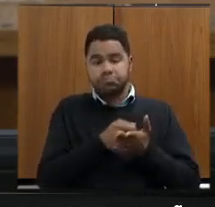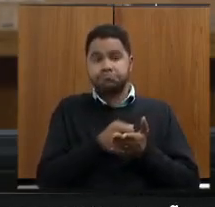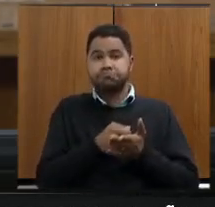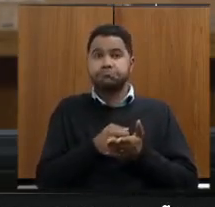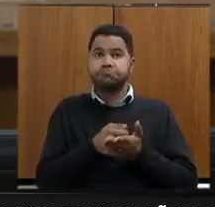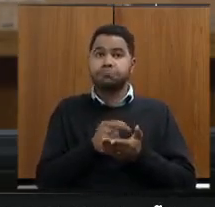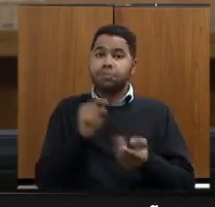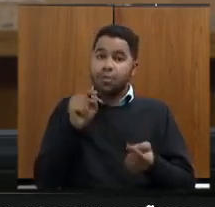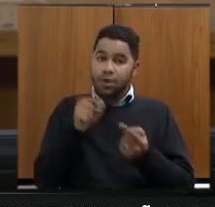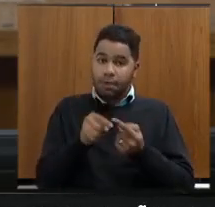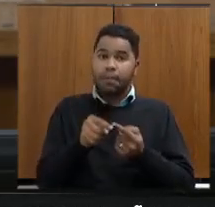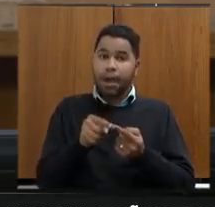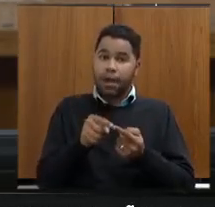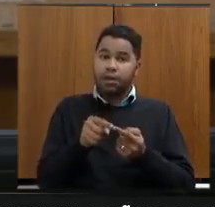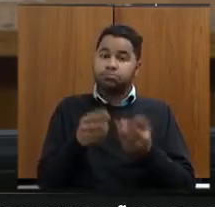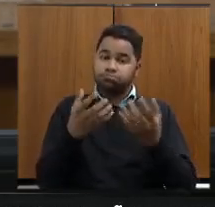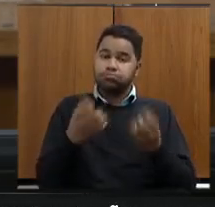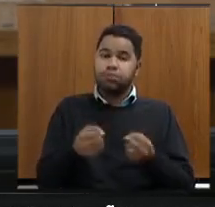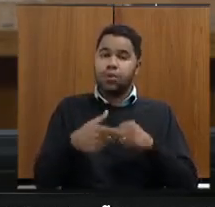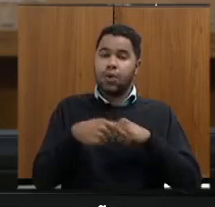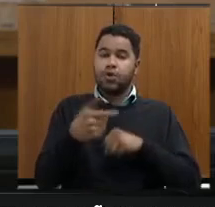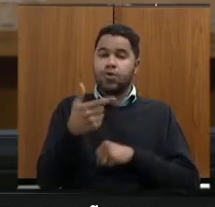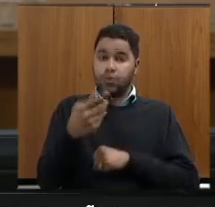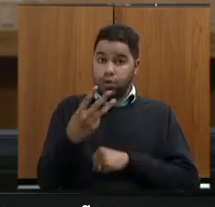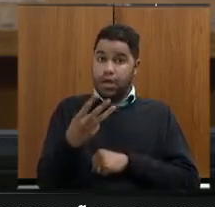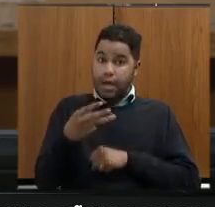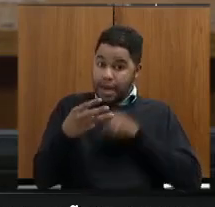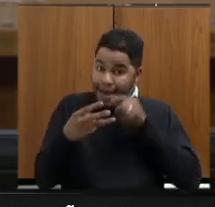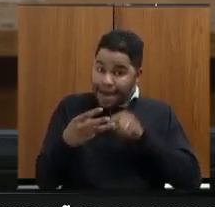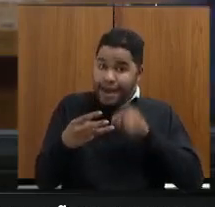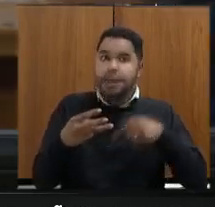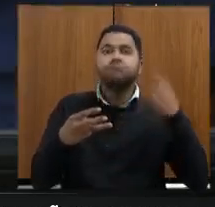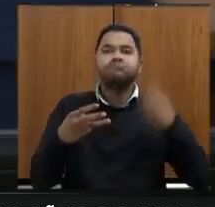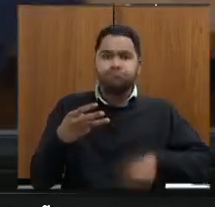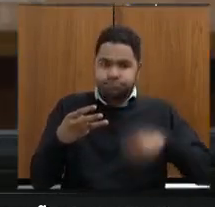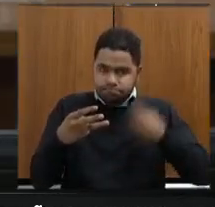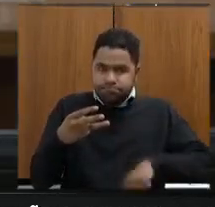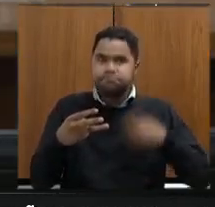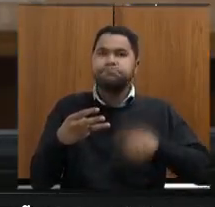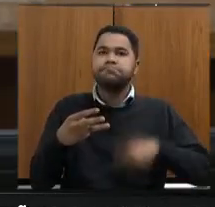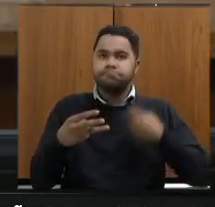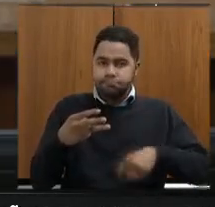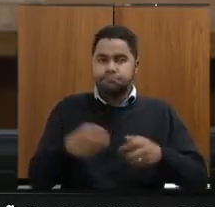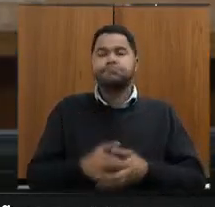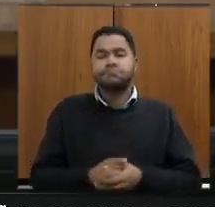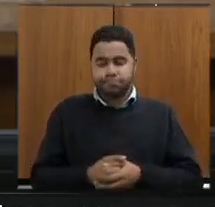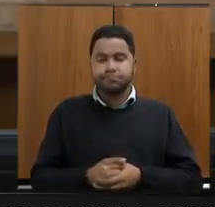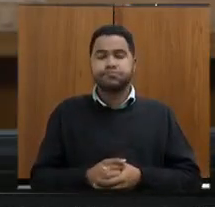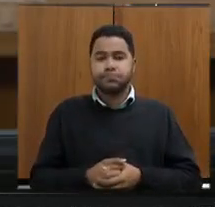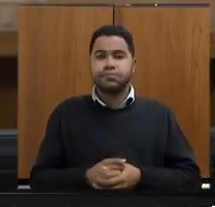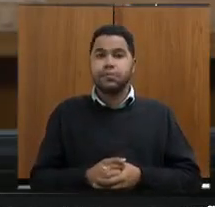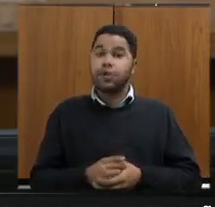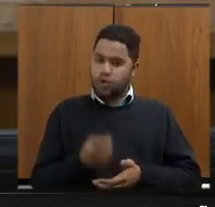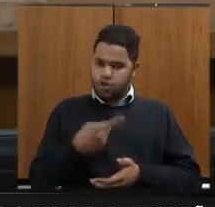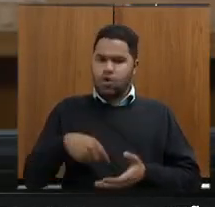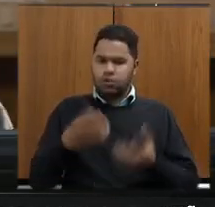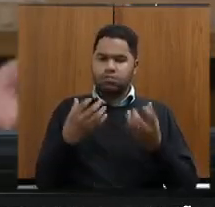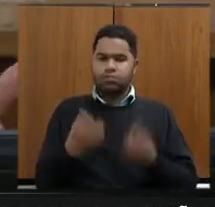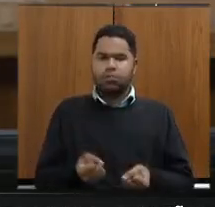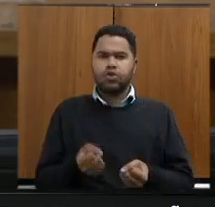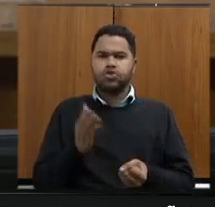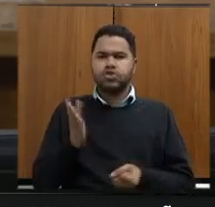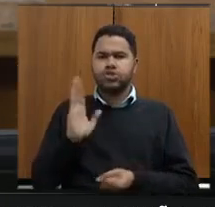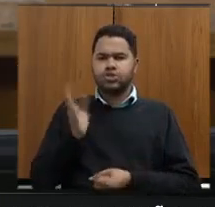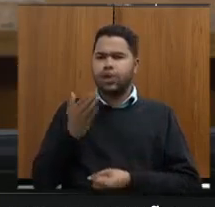para adesão Art 23 e três ele é necessário é necessário fazer essa adesão né que faremos nós